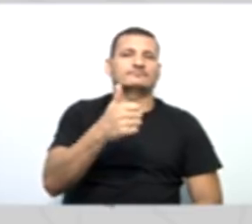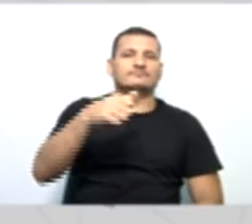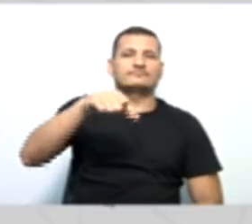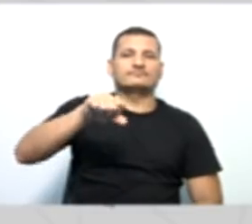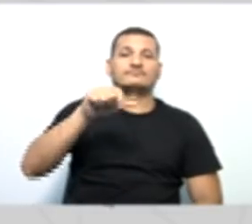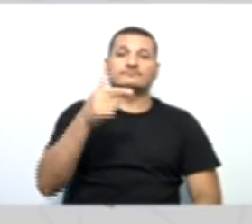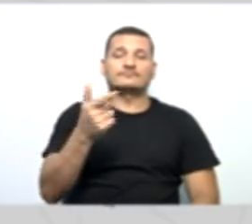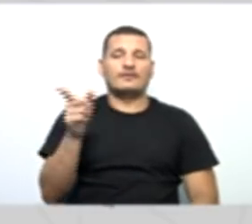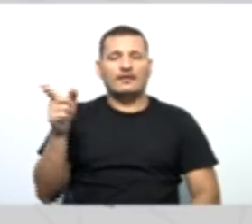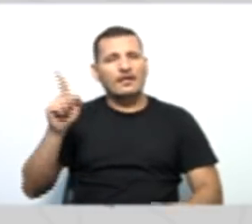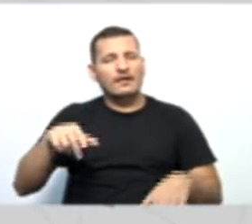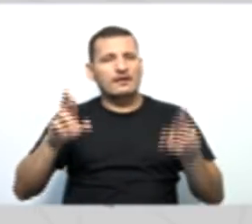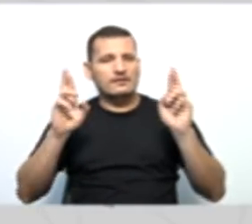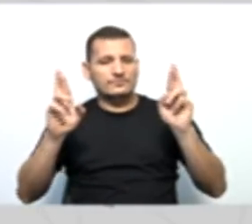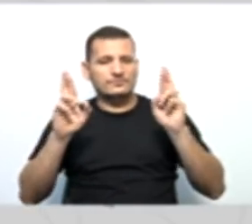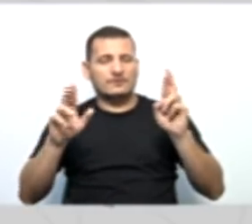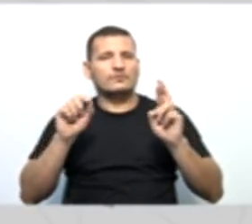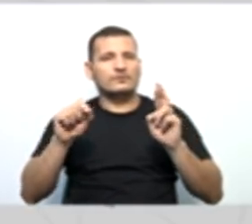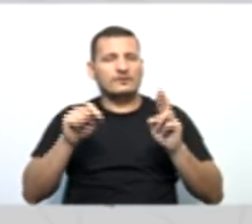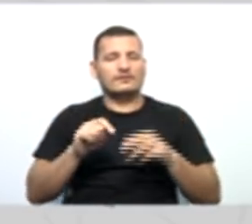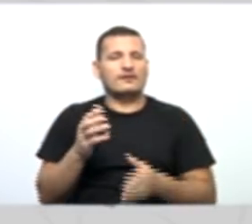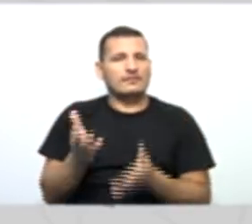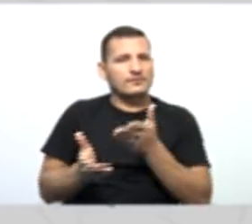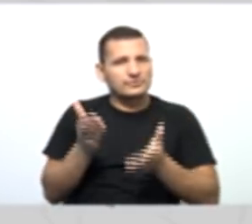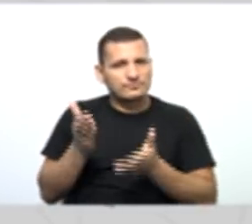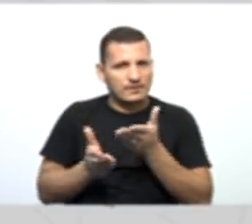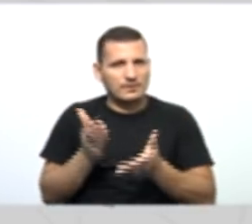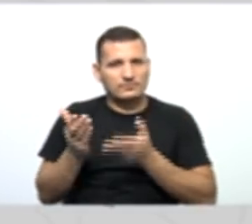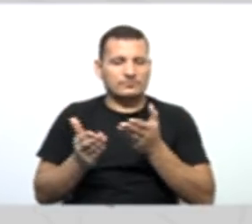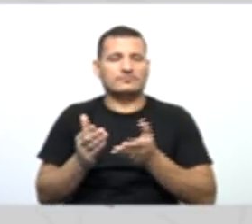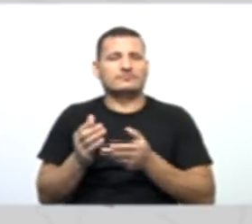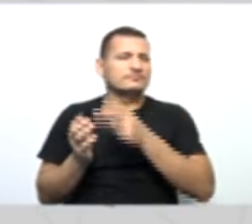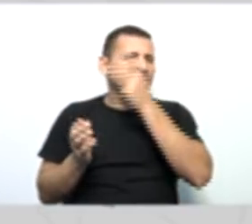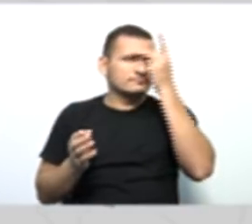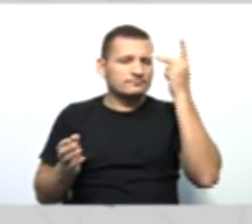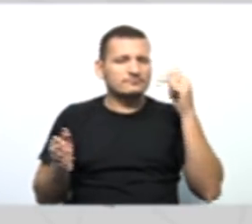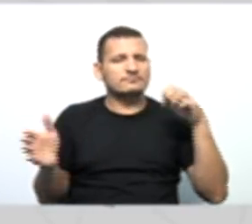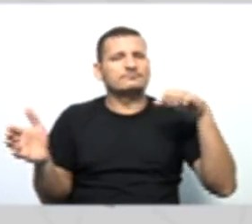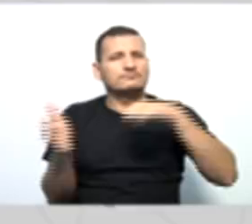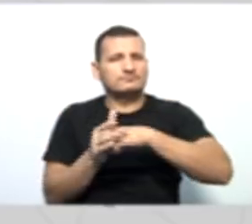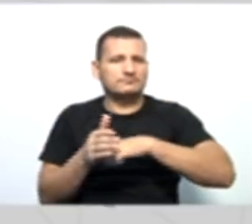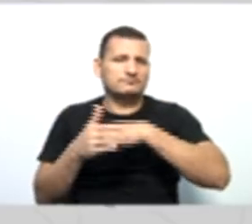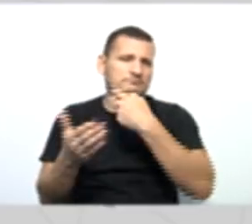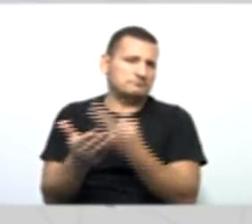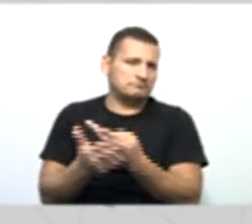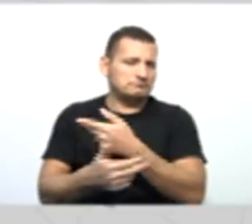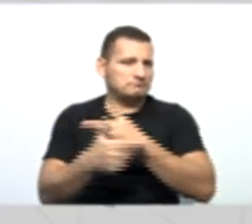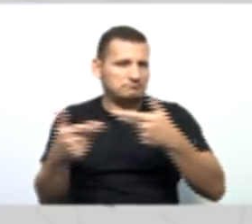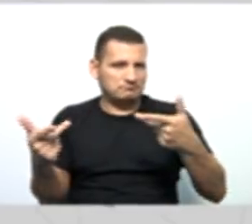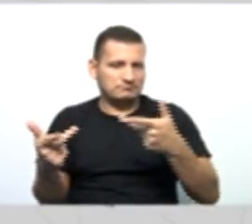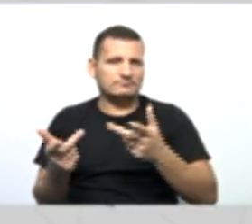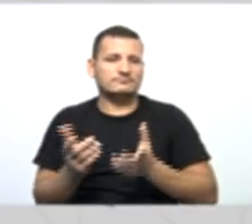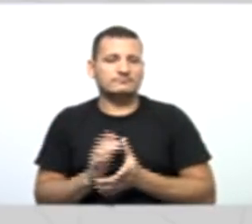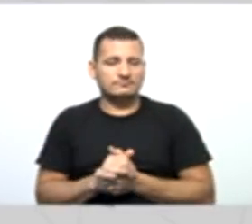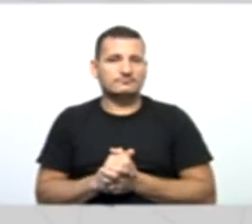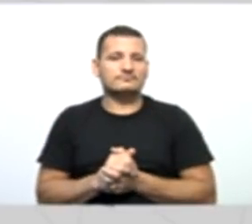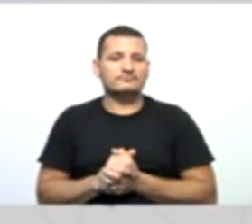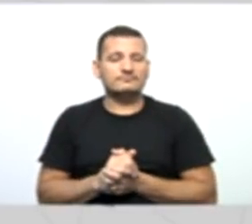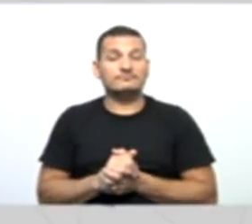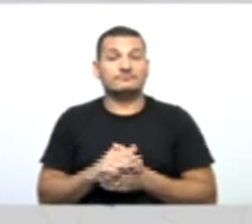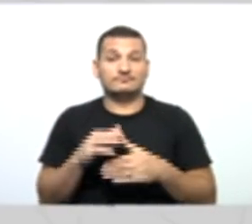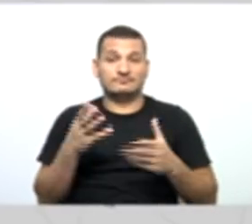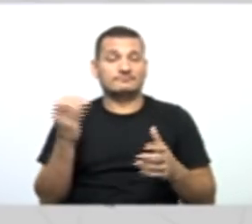Ele é responsável pelo atendimento pré-hospitalar de vítimas de emergência clínica e mal súbito. Muito importante